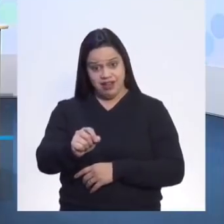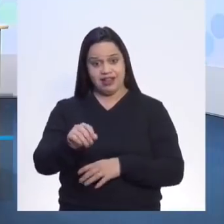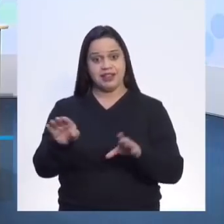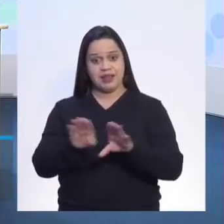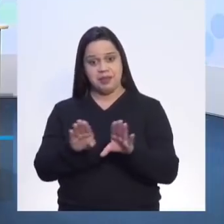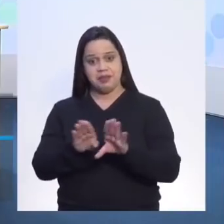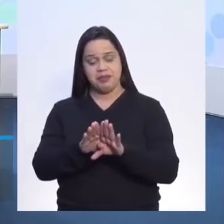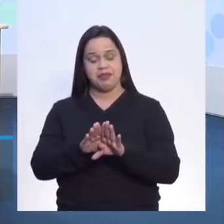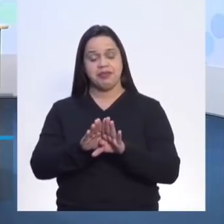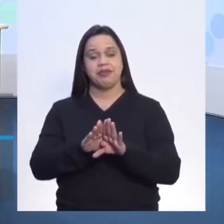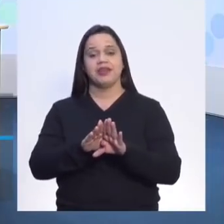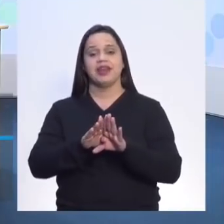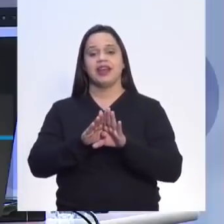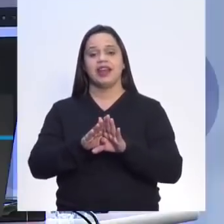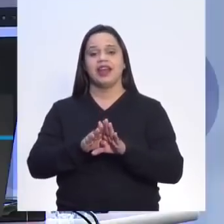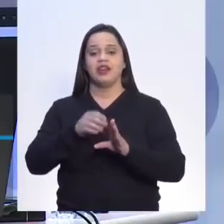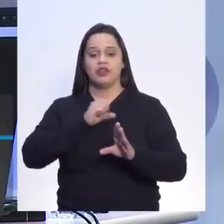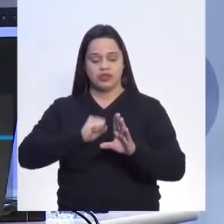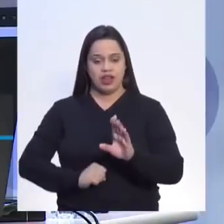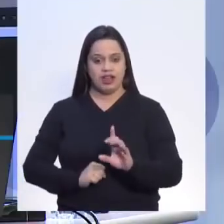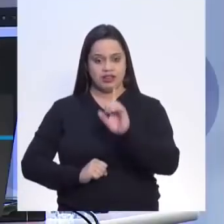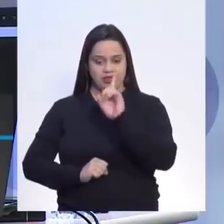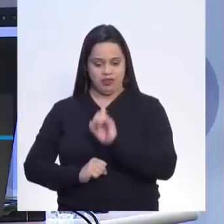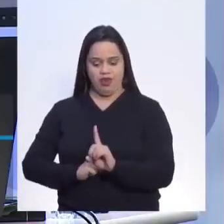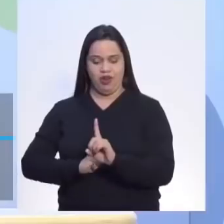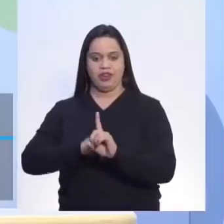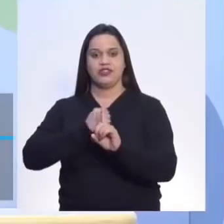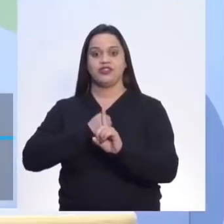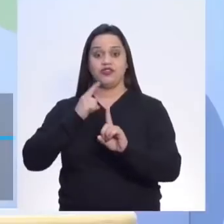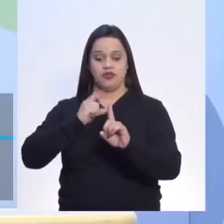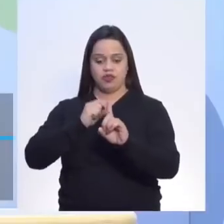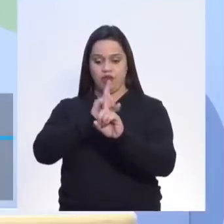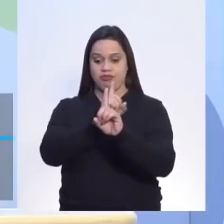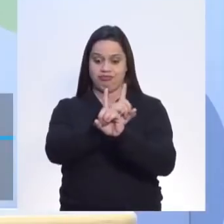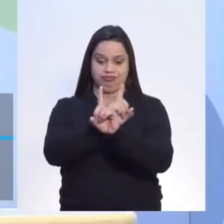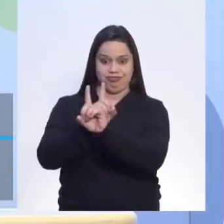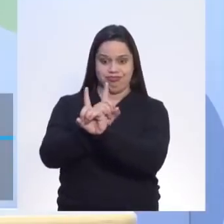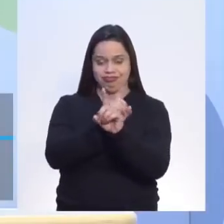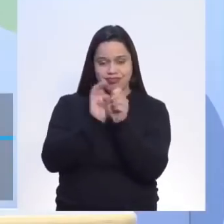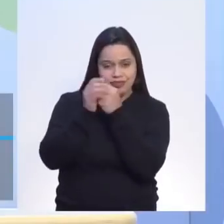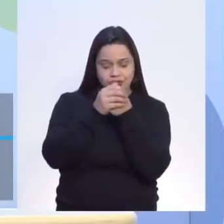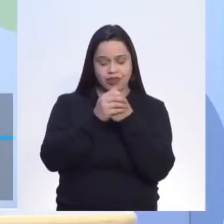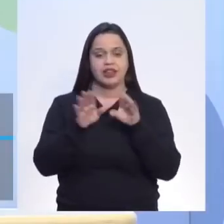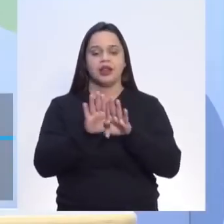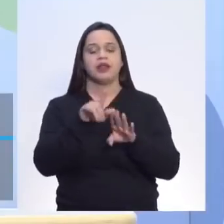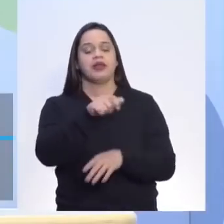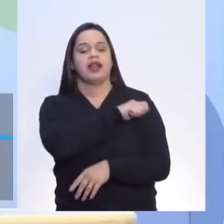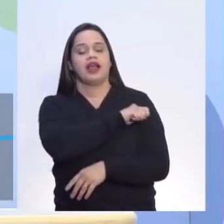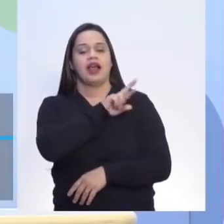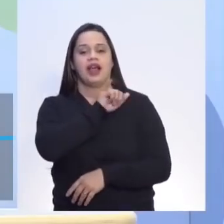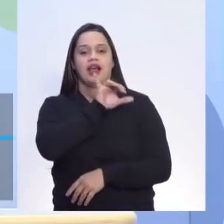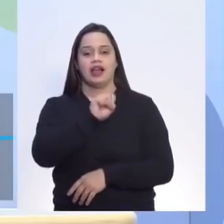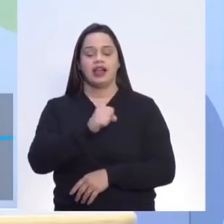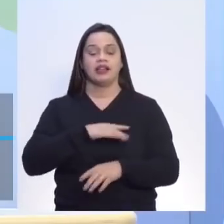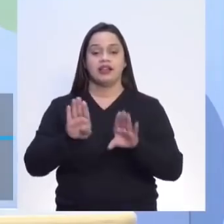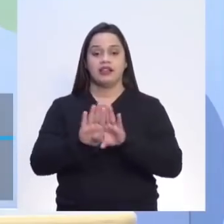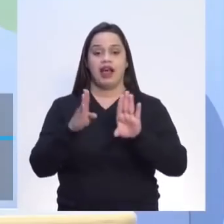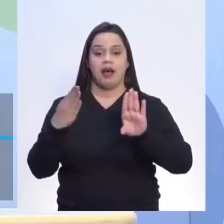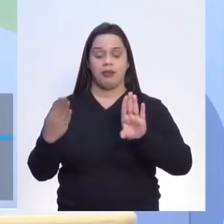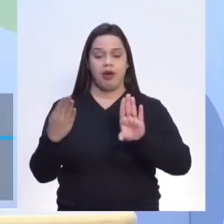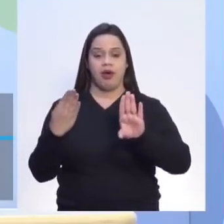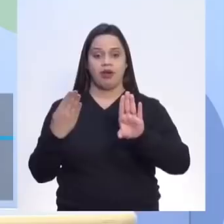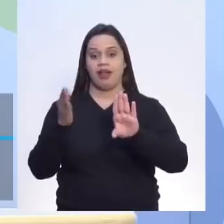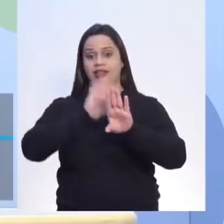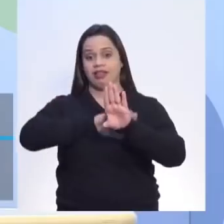né? O Pro Everton, e acima do Pro Everton estava a Raíssa, ó. Ah. Sim, ela disse, fuja Visconde, saia pela porta de trás e não esqueça